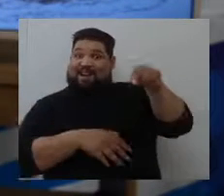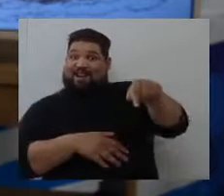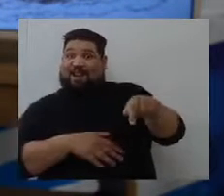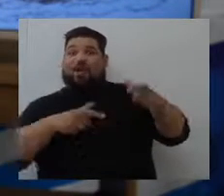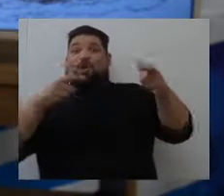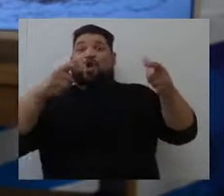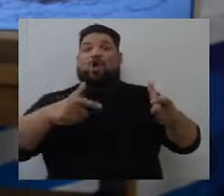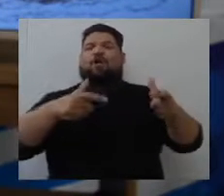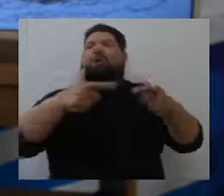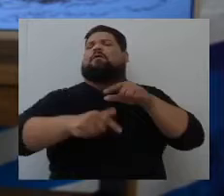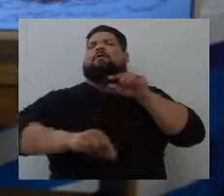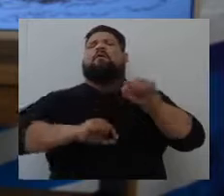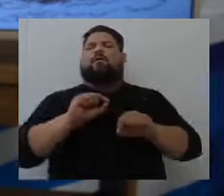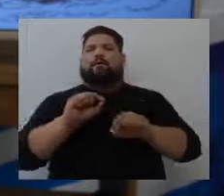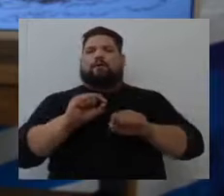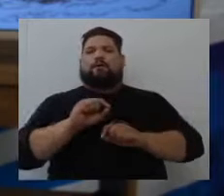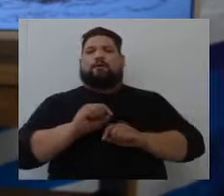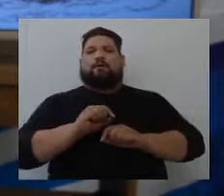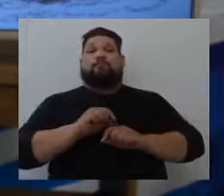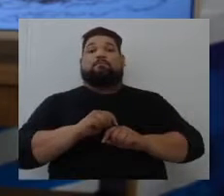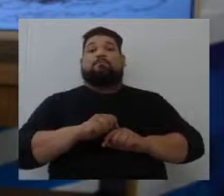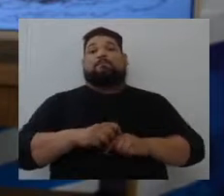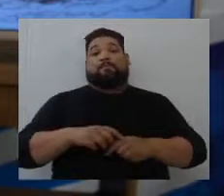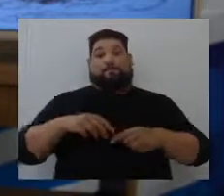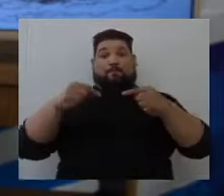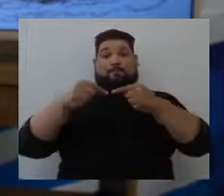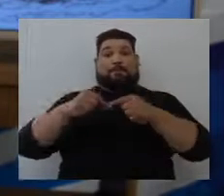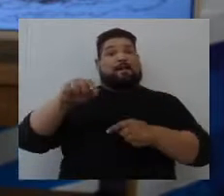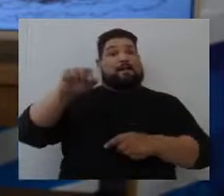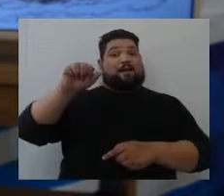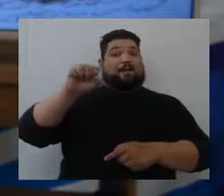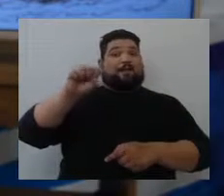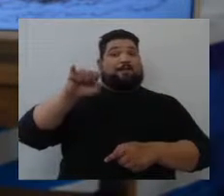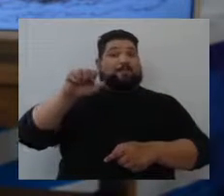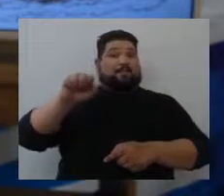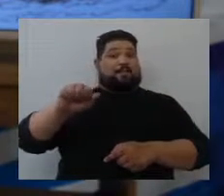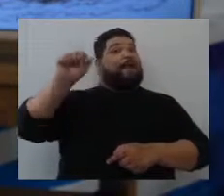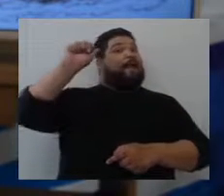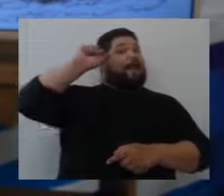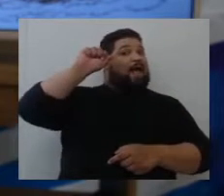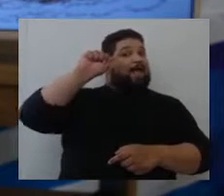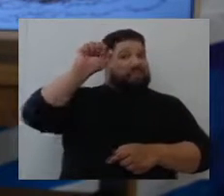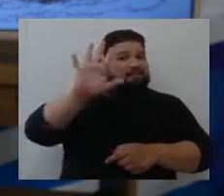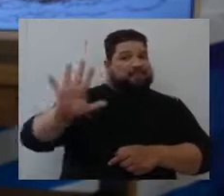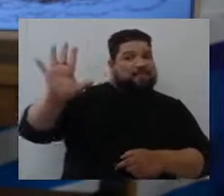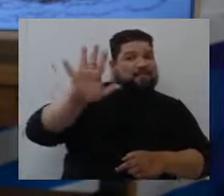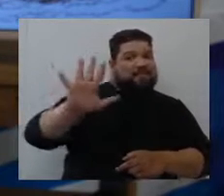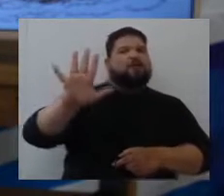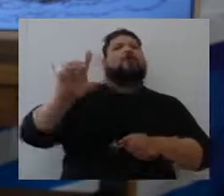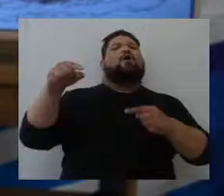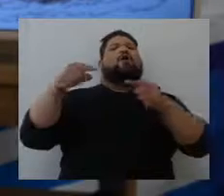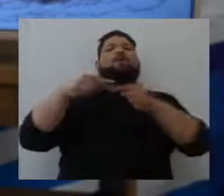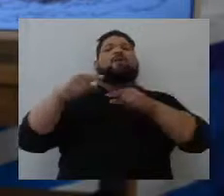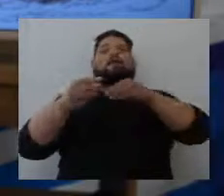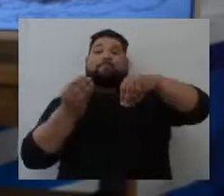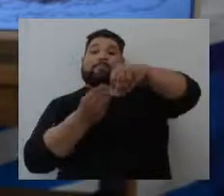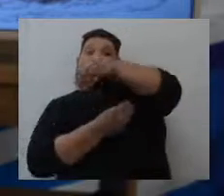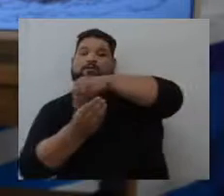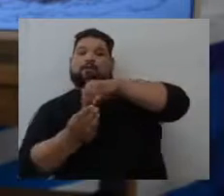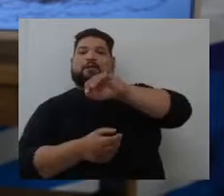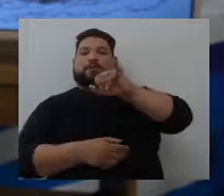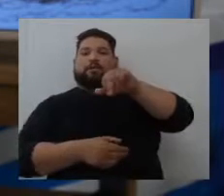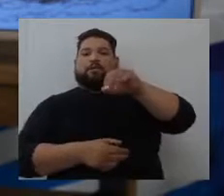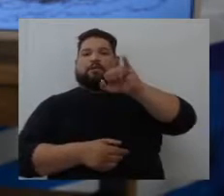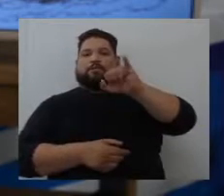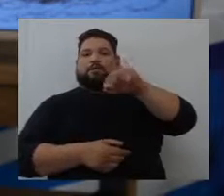vieram lá da Ásia. Eram povos chamados de indo-europeus. Destaco para